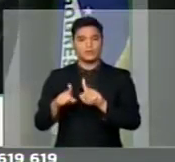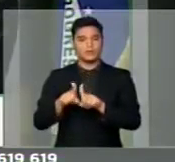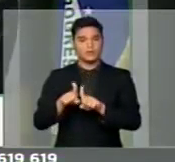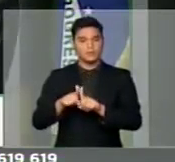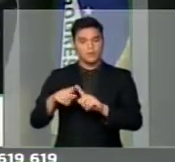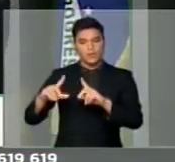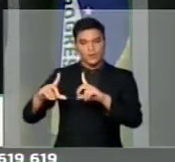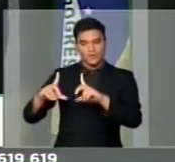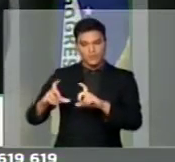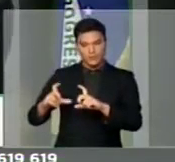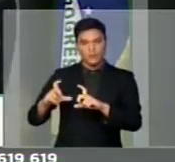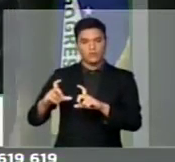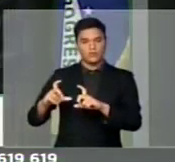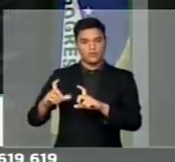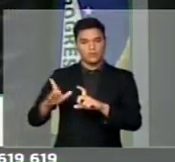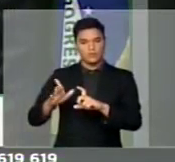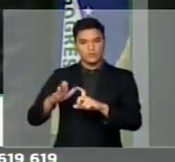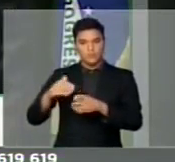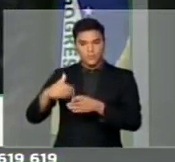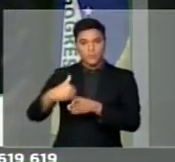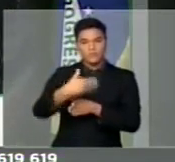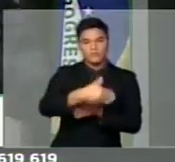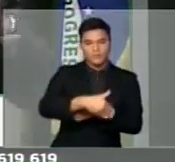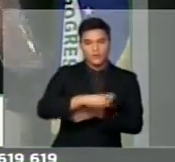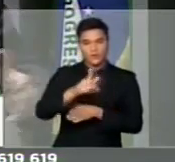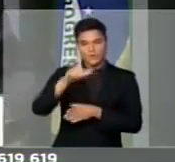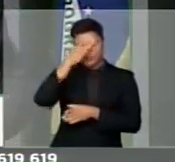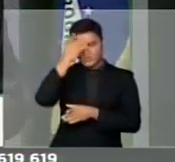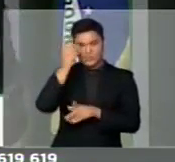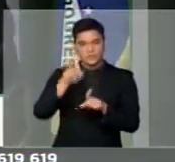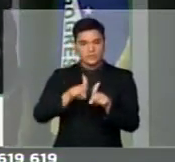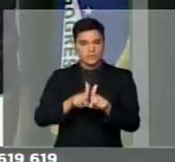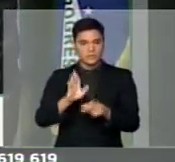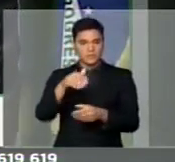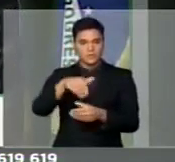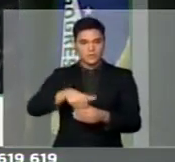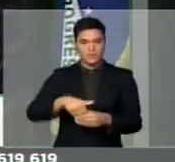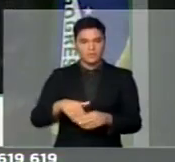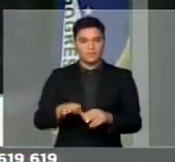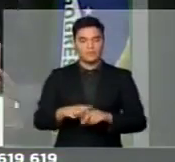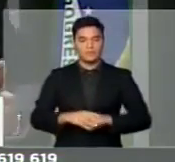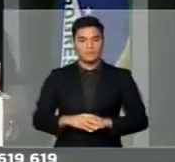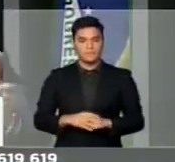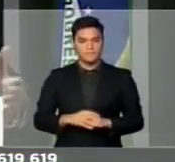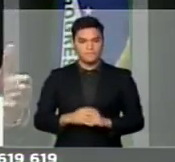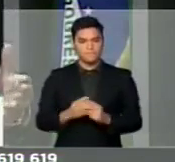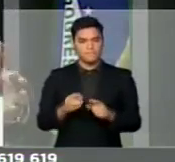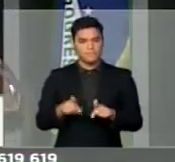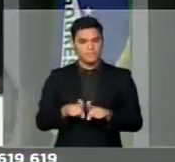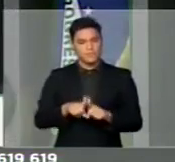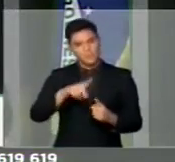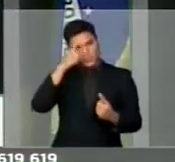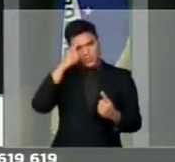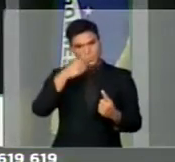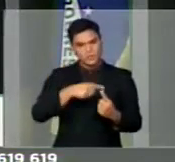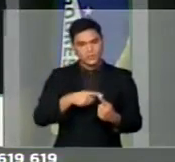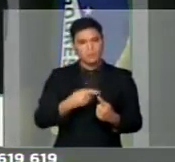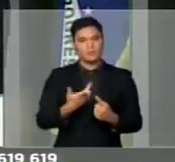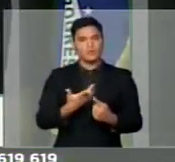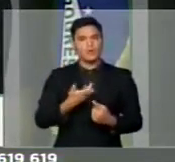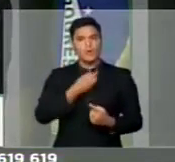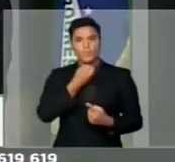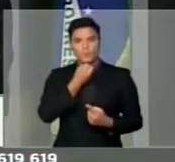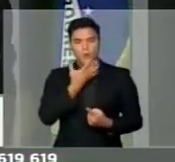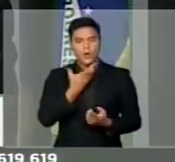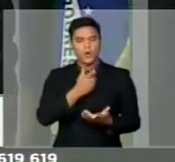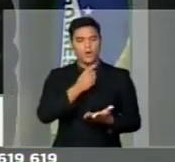à parte para que pudesse ser apreciado pelos nobres colegas no âmbito da CPI, porque não concordávamos que um bom